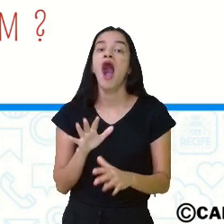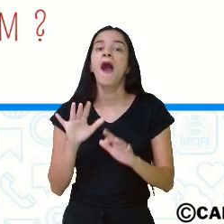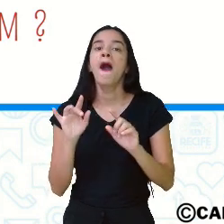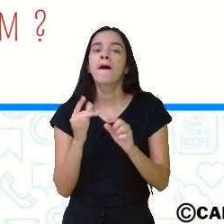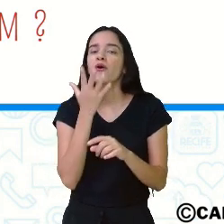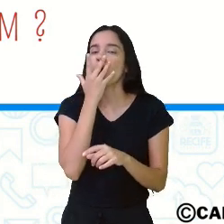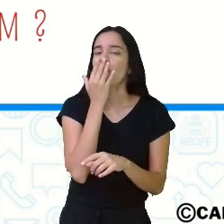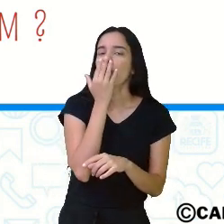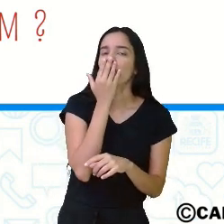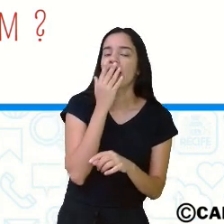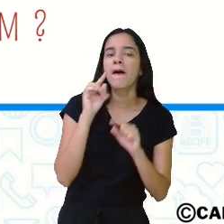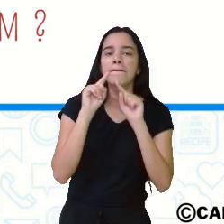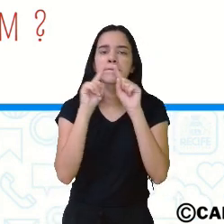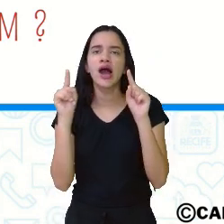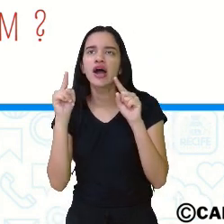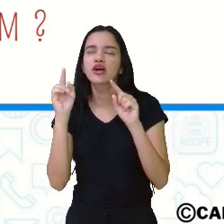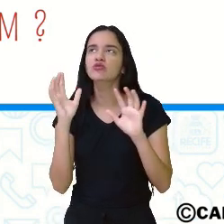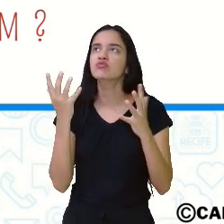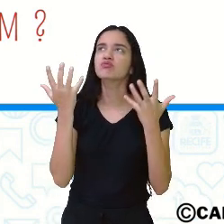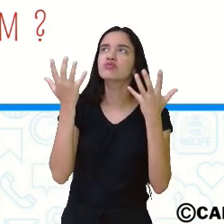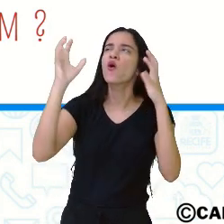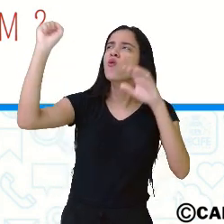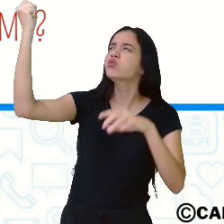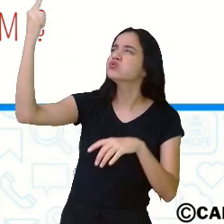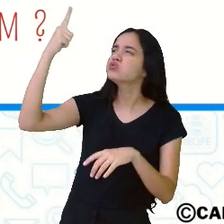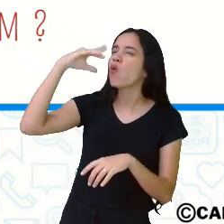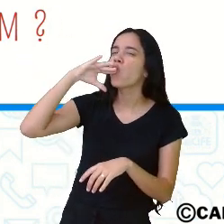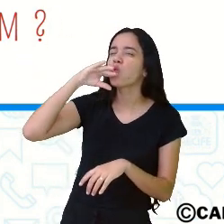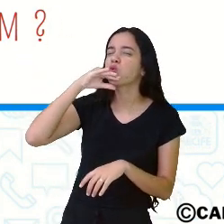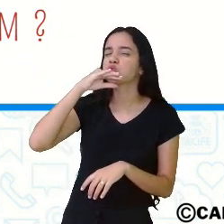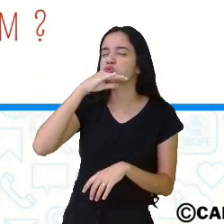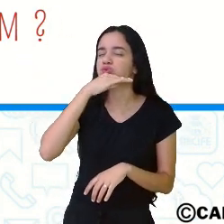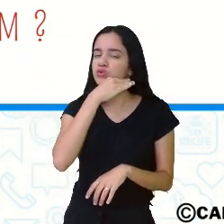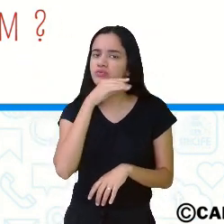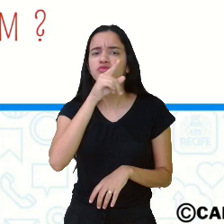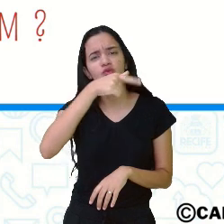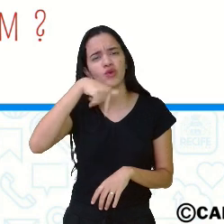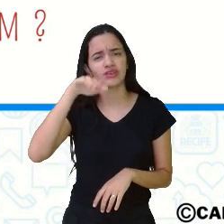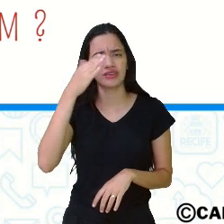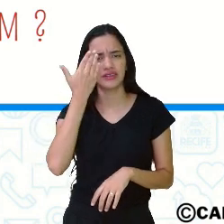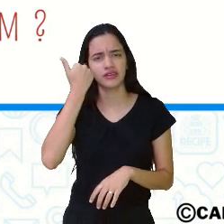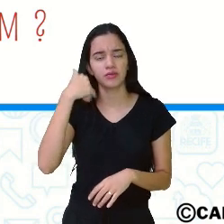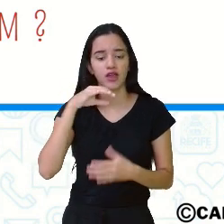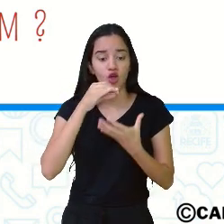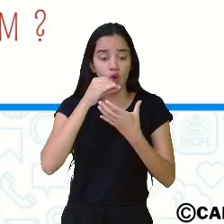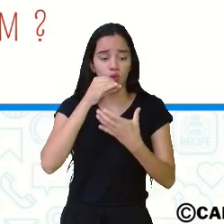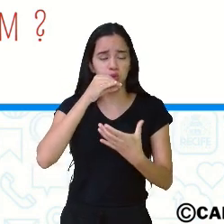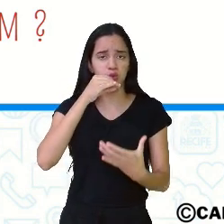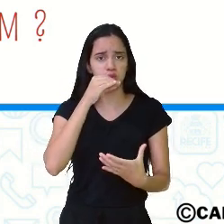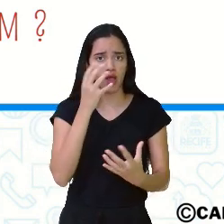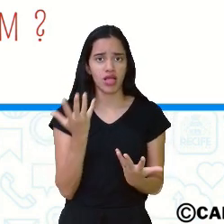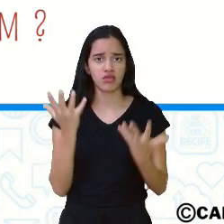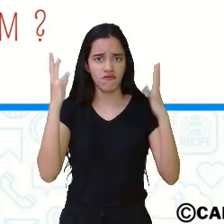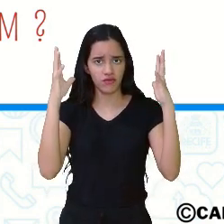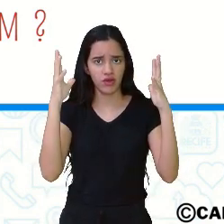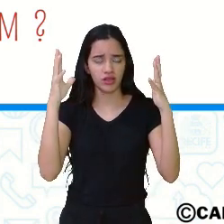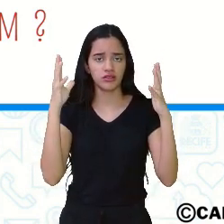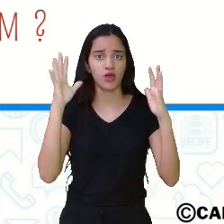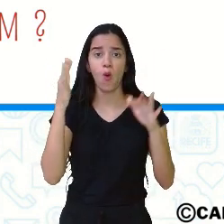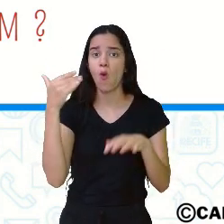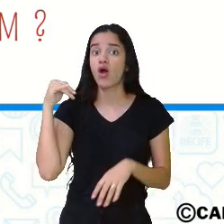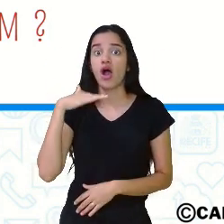estava muito quente. E vocês sabem, né, que bolas de festa, elas não aguentam tanto o calor. Portanto,